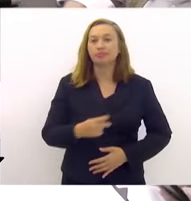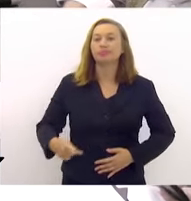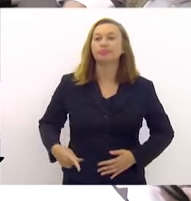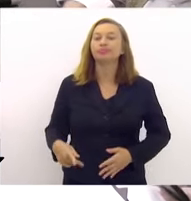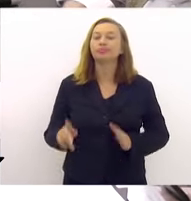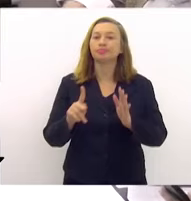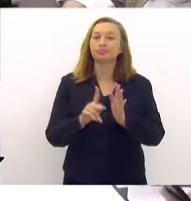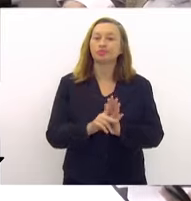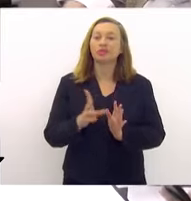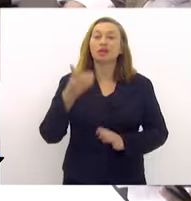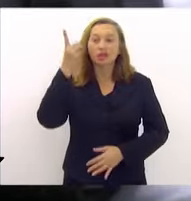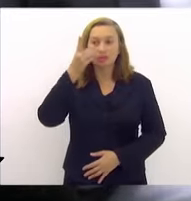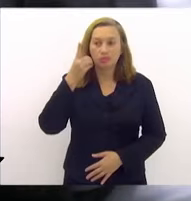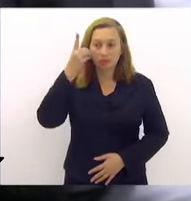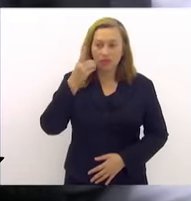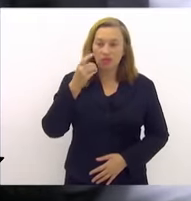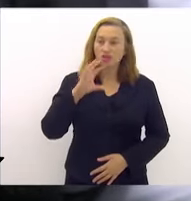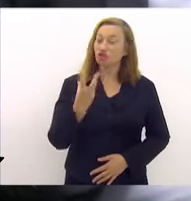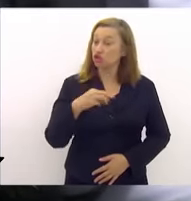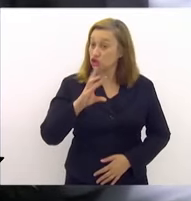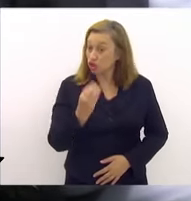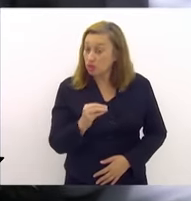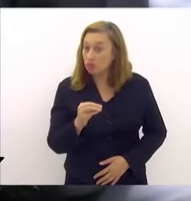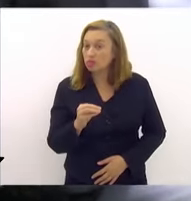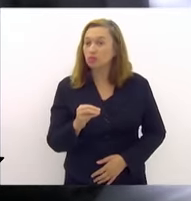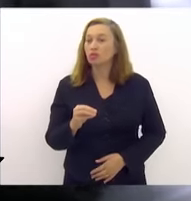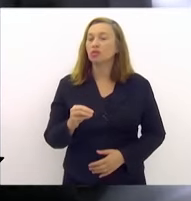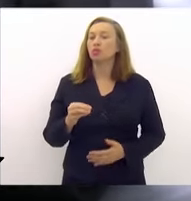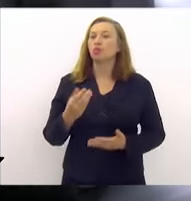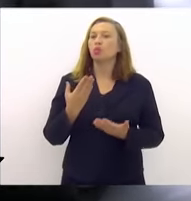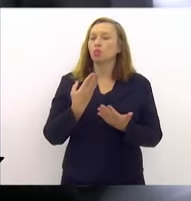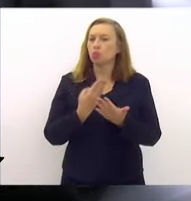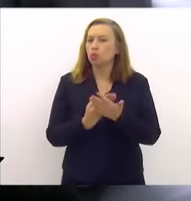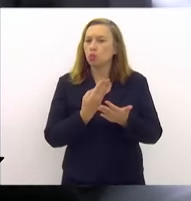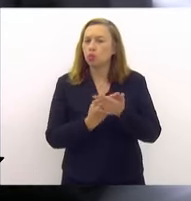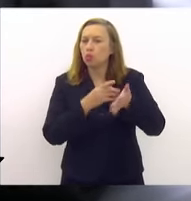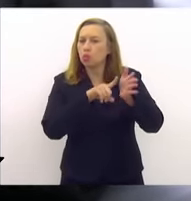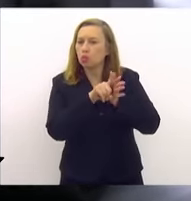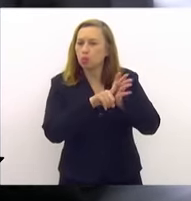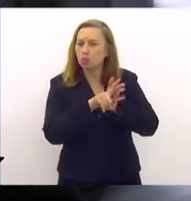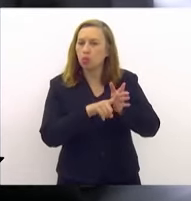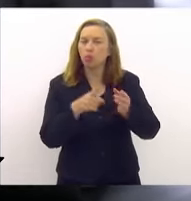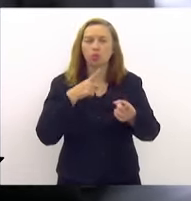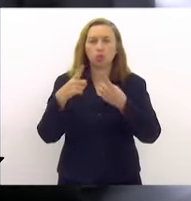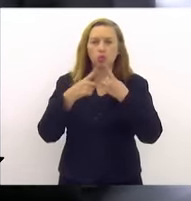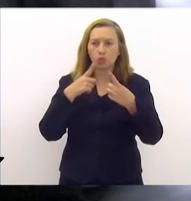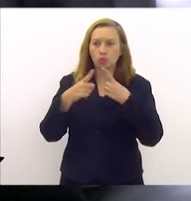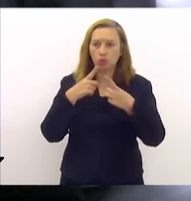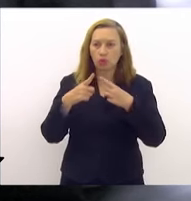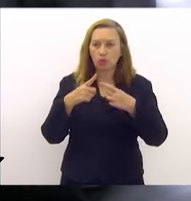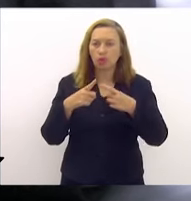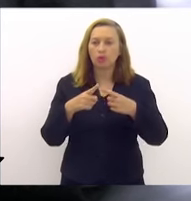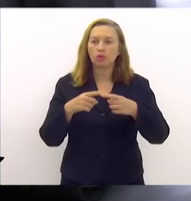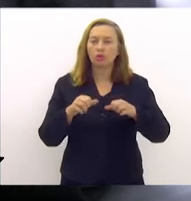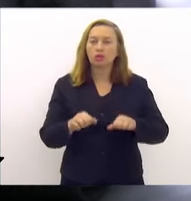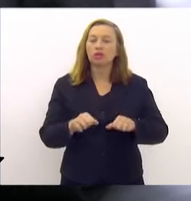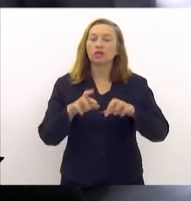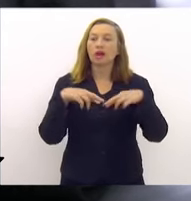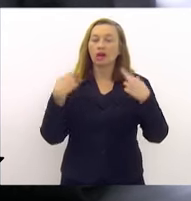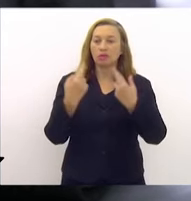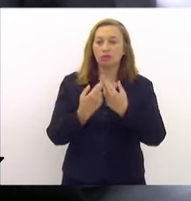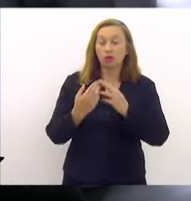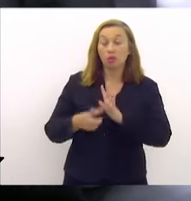projeto do deputado Chico é extremamente meritório, né? Foi objeto de discussão na sessão anterior,